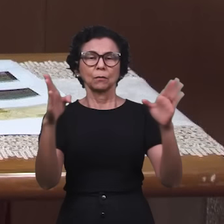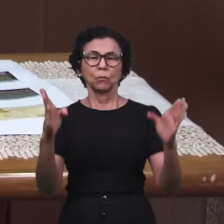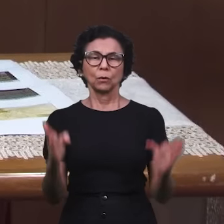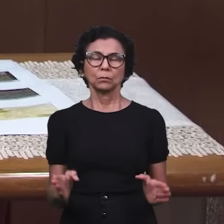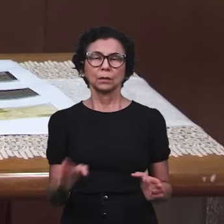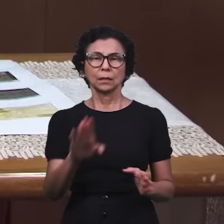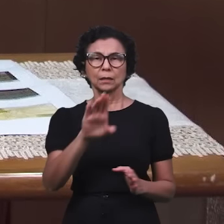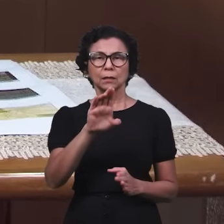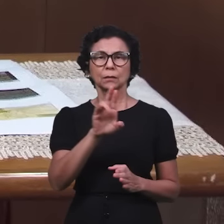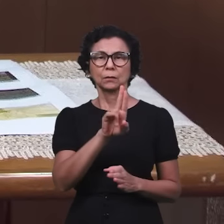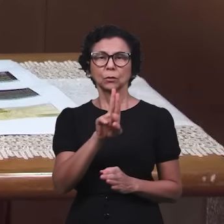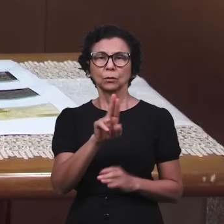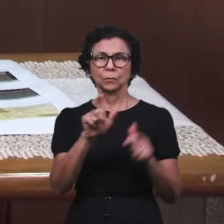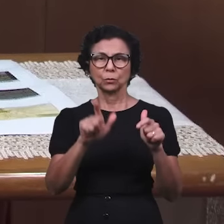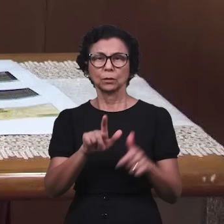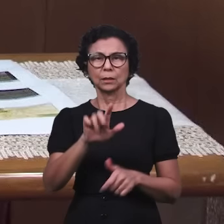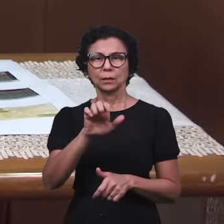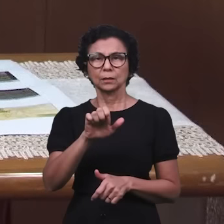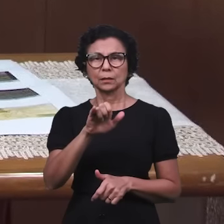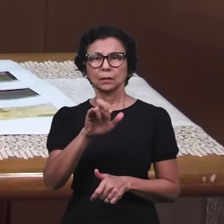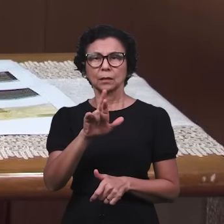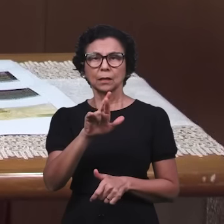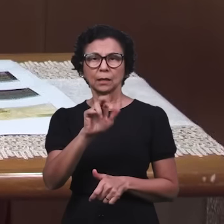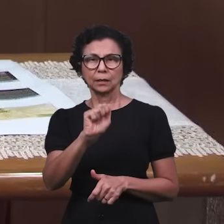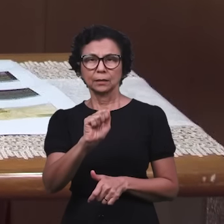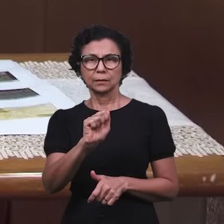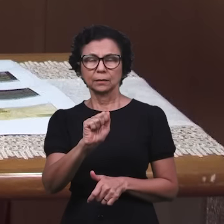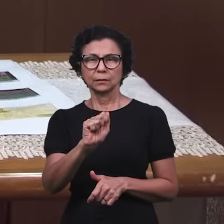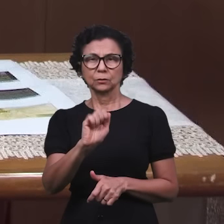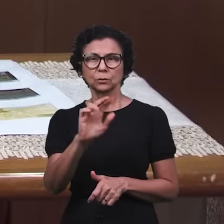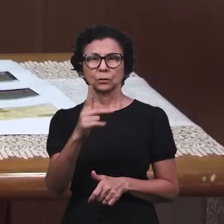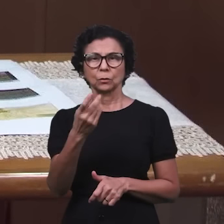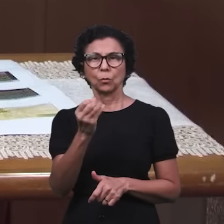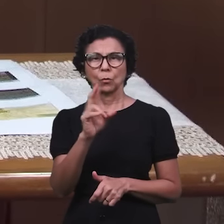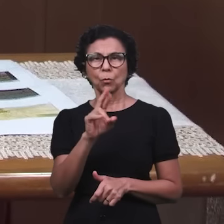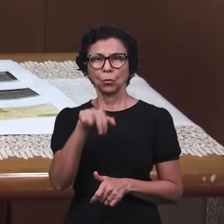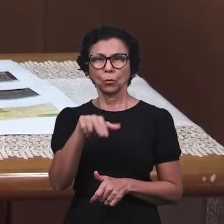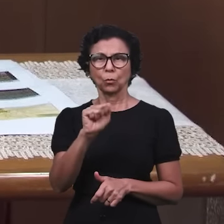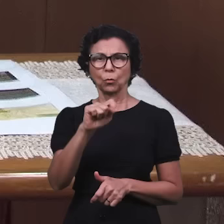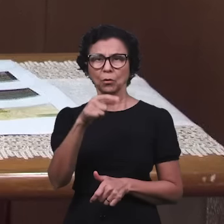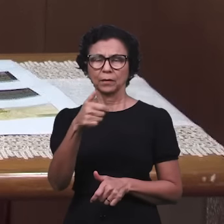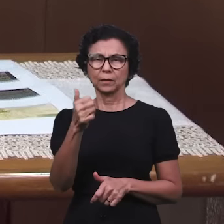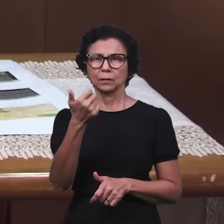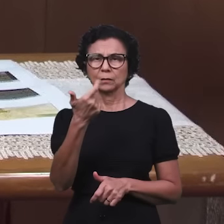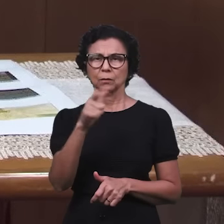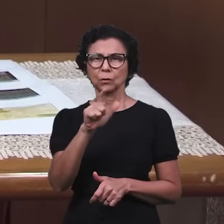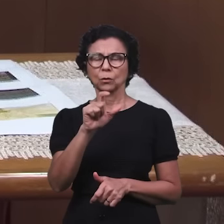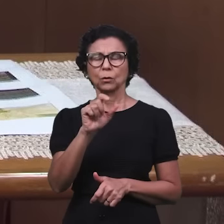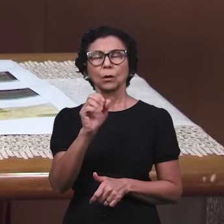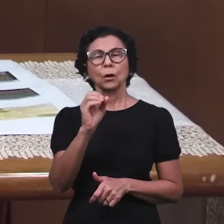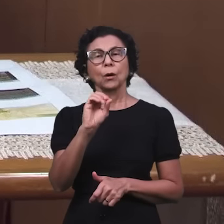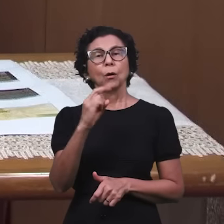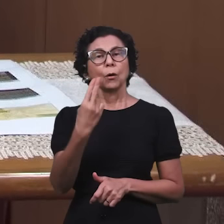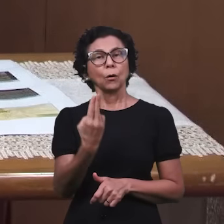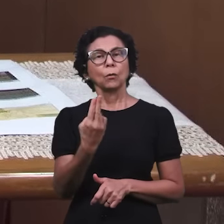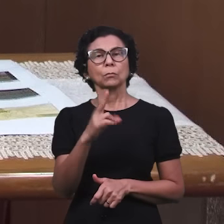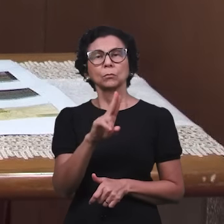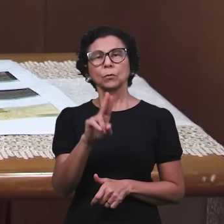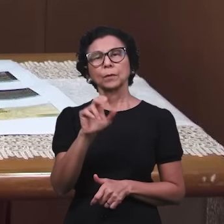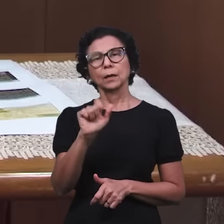de Araúna, ou a Eira de Ornã. Na tradução houve essa duplicidade, nomes meio diferentes, mas no original o mesmo